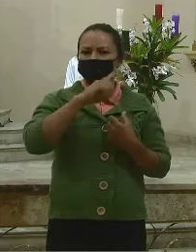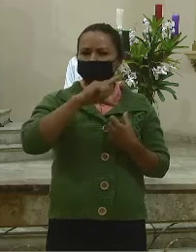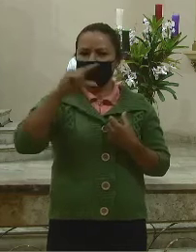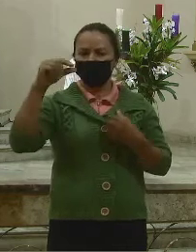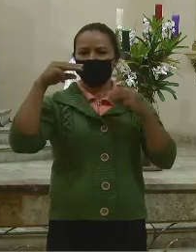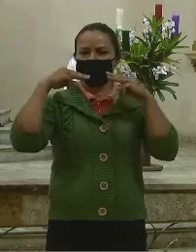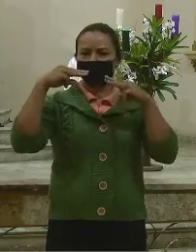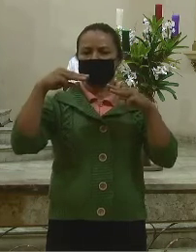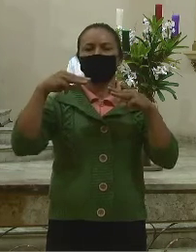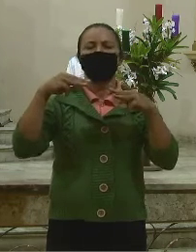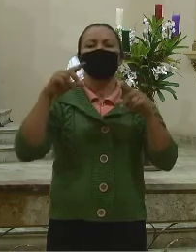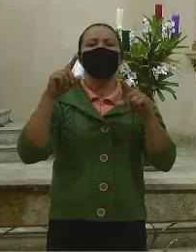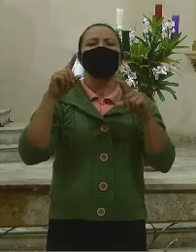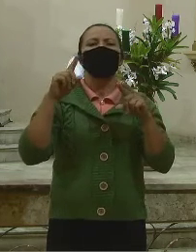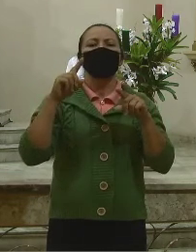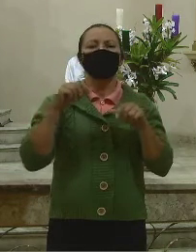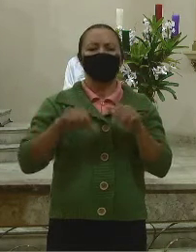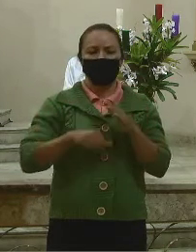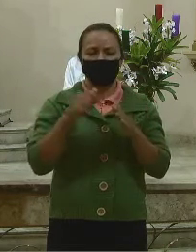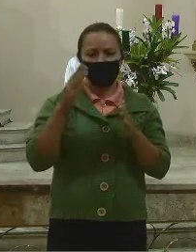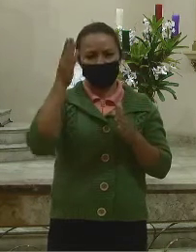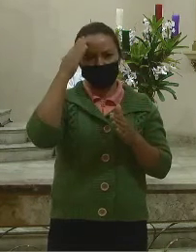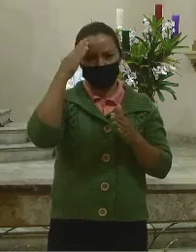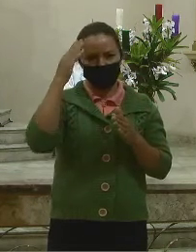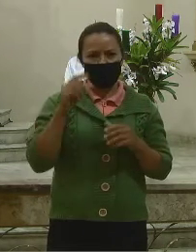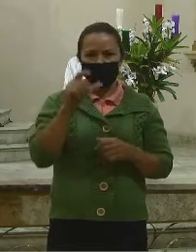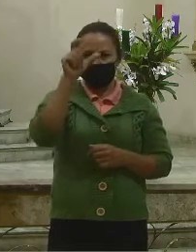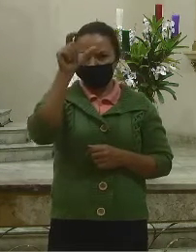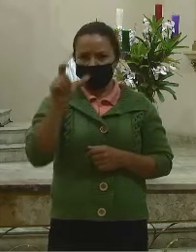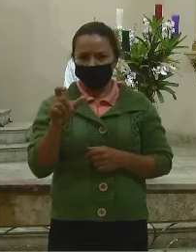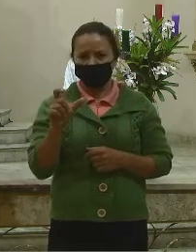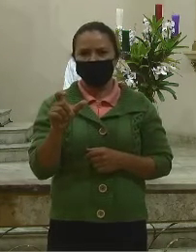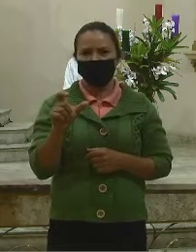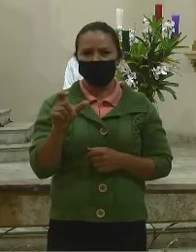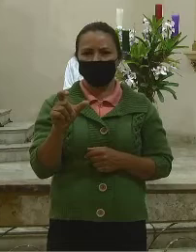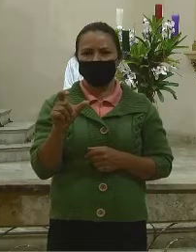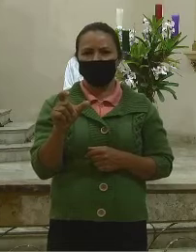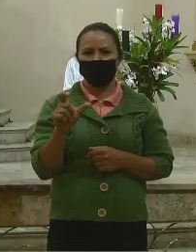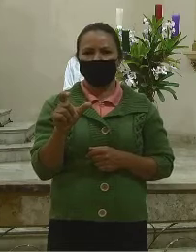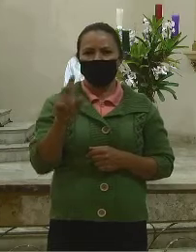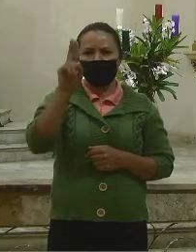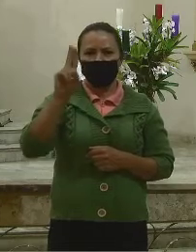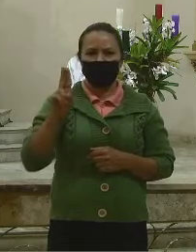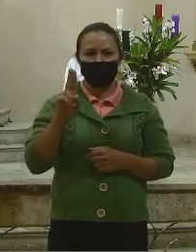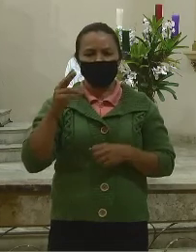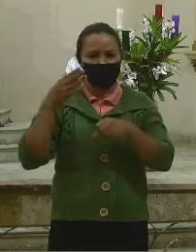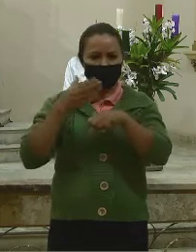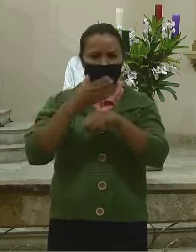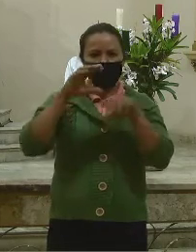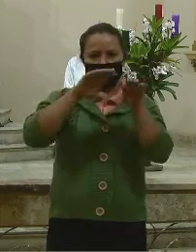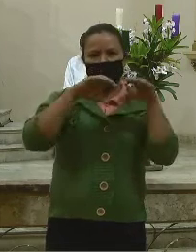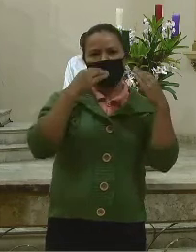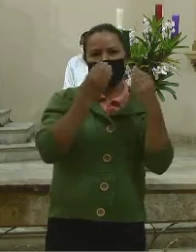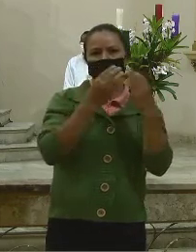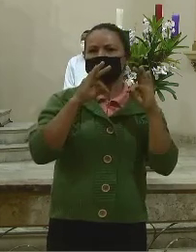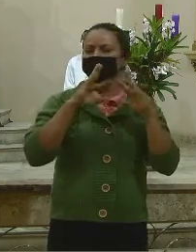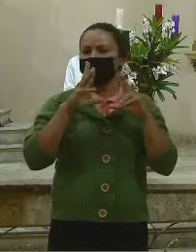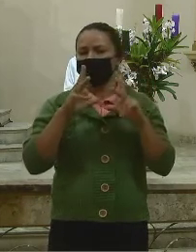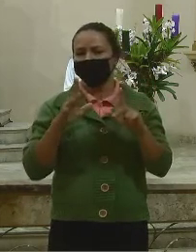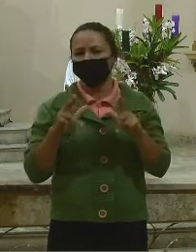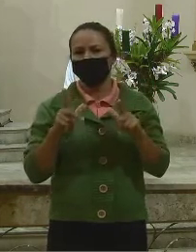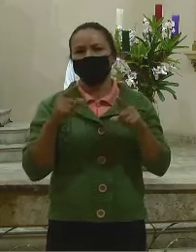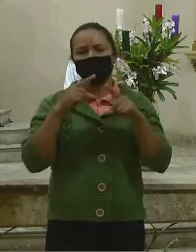para reconhecer que o padre é um homem inserido na comunidade presbiteral, com todas as orientações